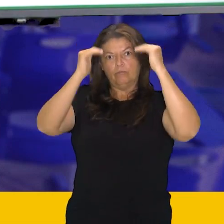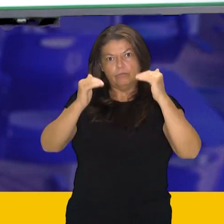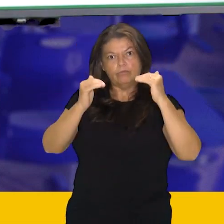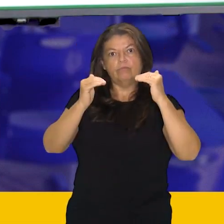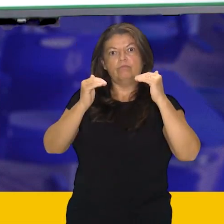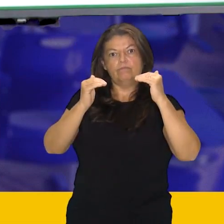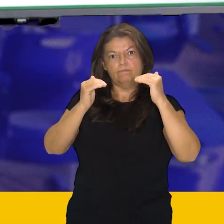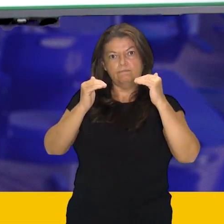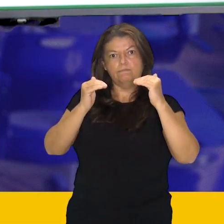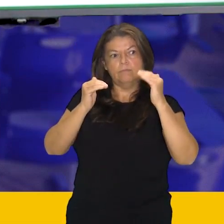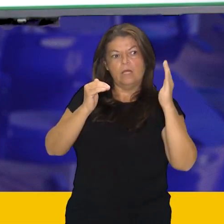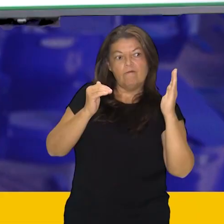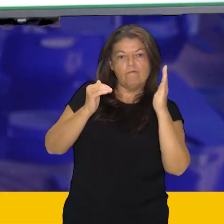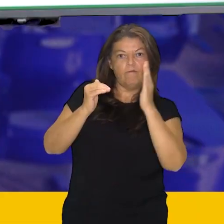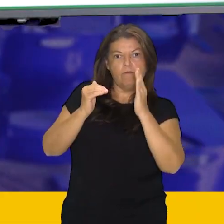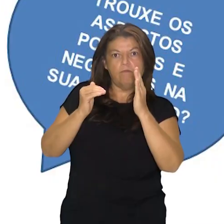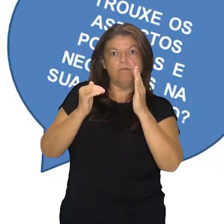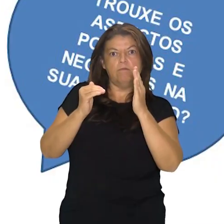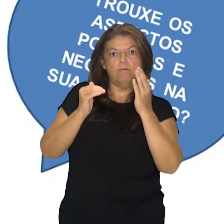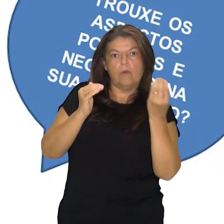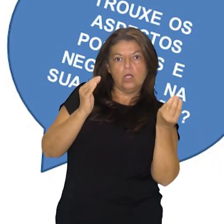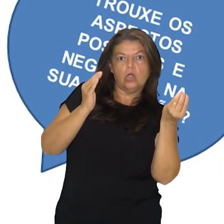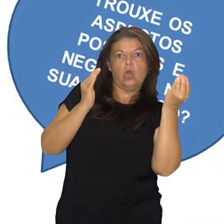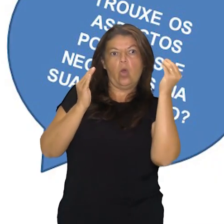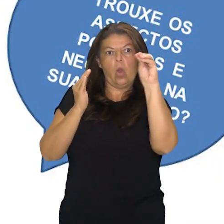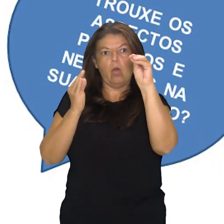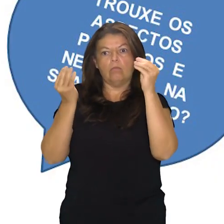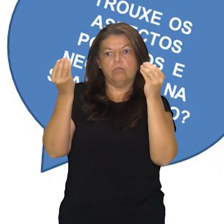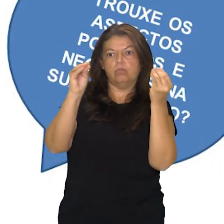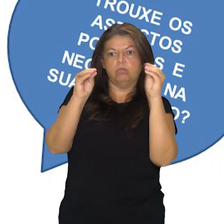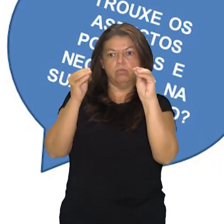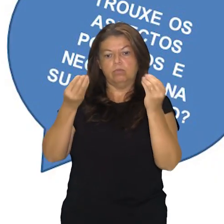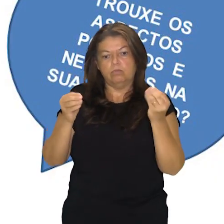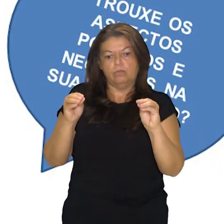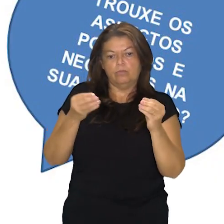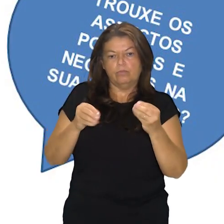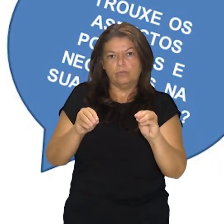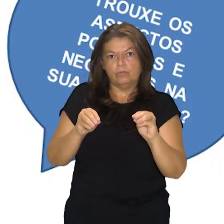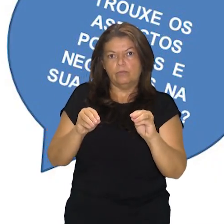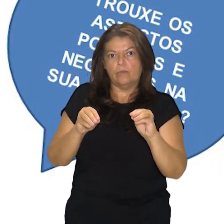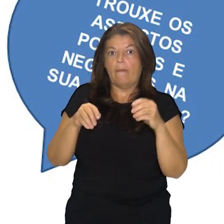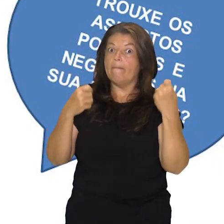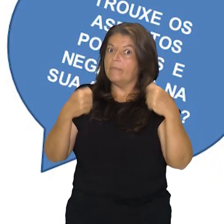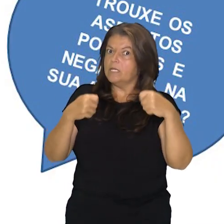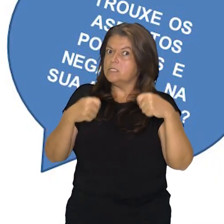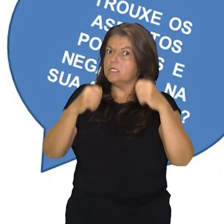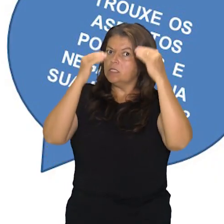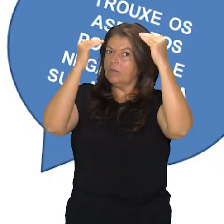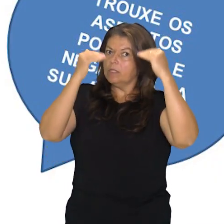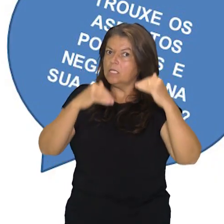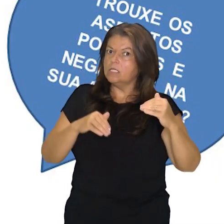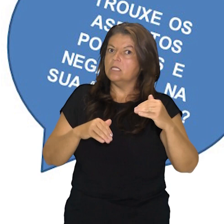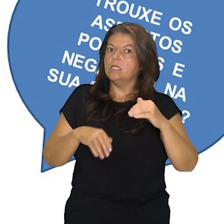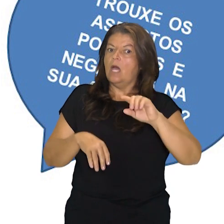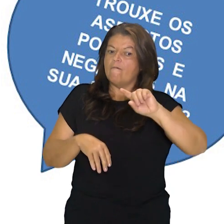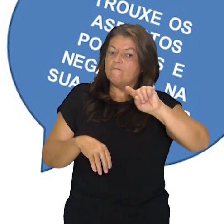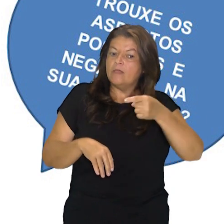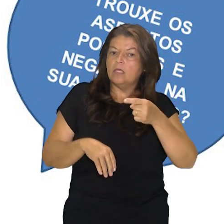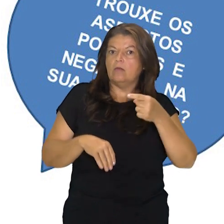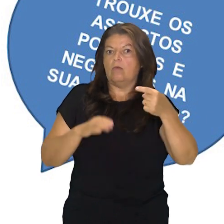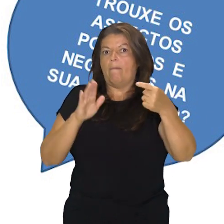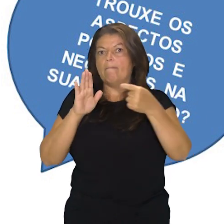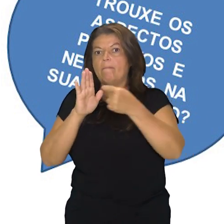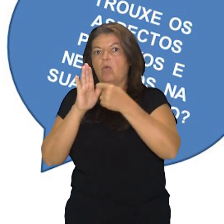organizados, se eles estão conectados, se a primeira ideia do primeiro parágrafo, ela é completada, ela